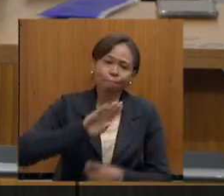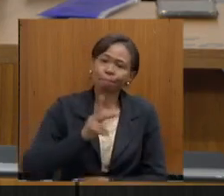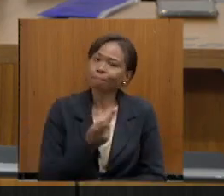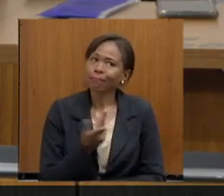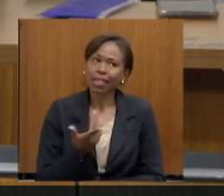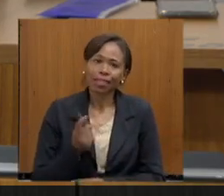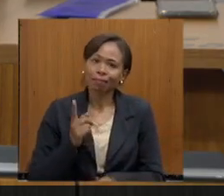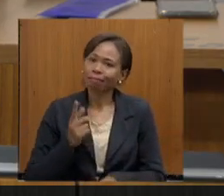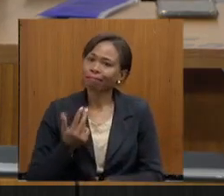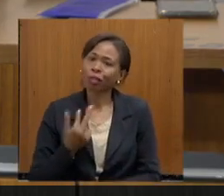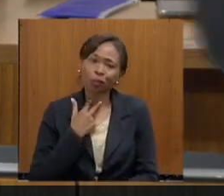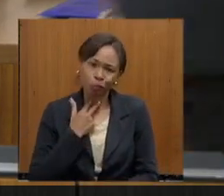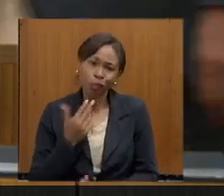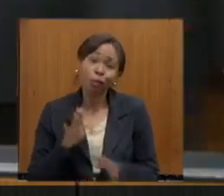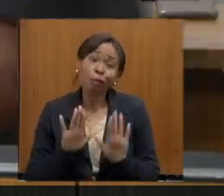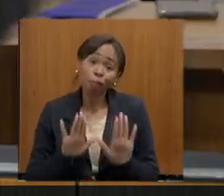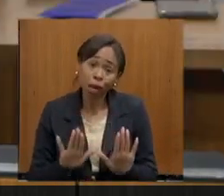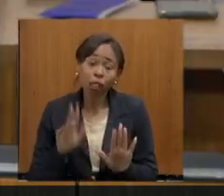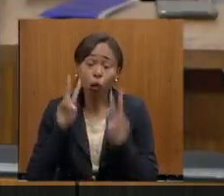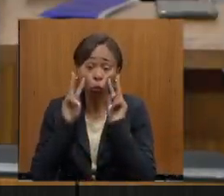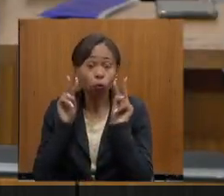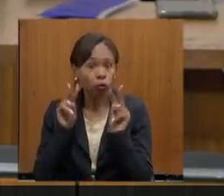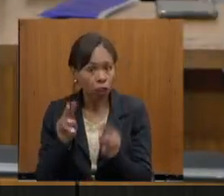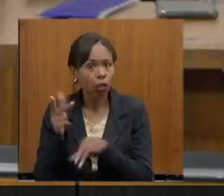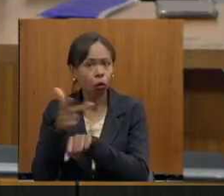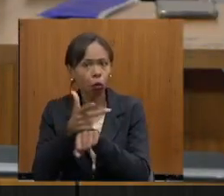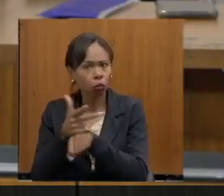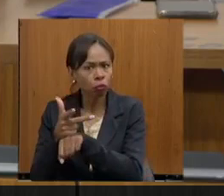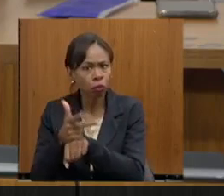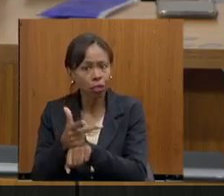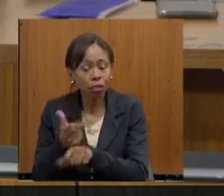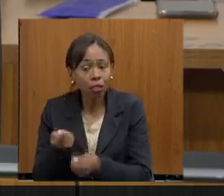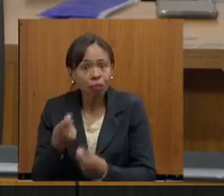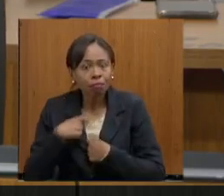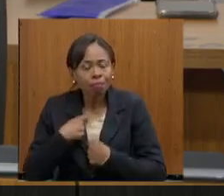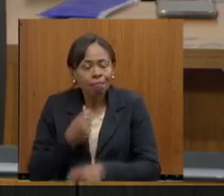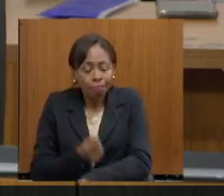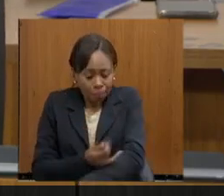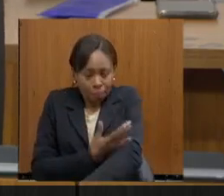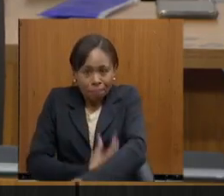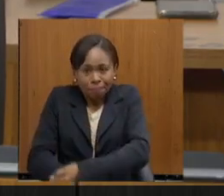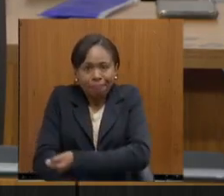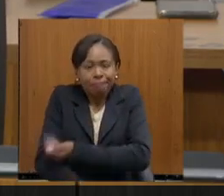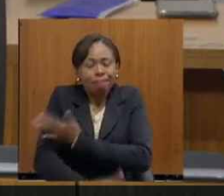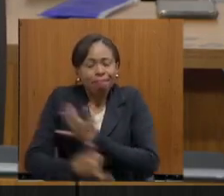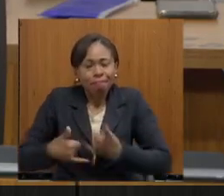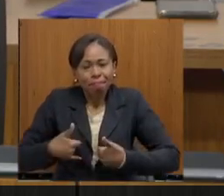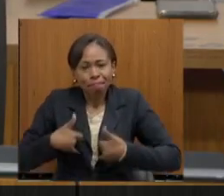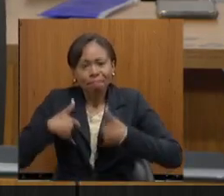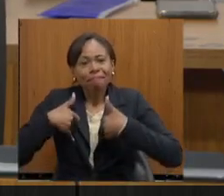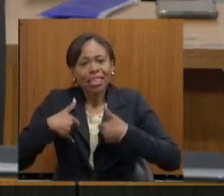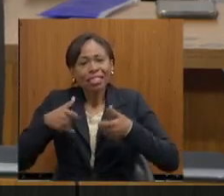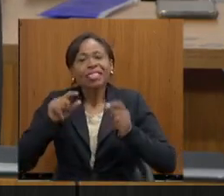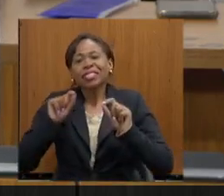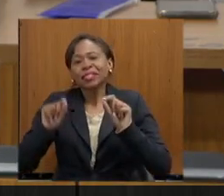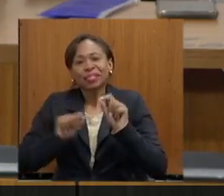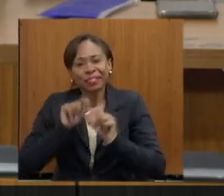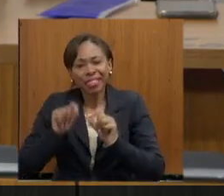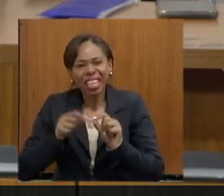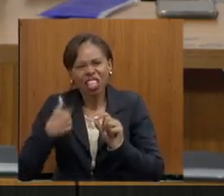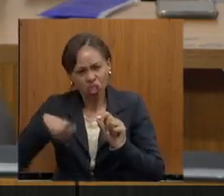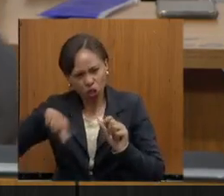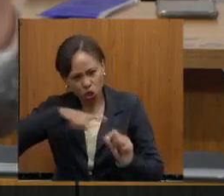BH e eu fiquei emocionado de velho tá na Realmente fiquei emocionada e orgulhoso assim do que a gente tá entregando como